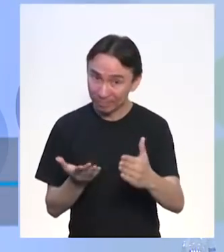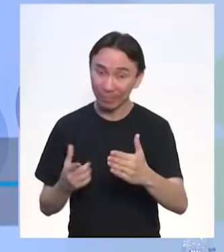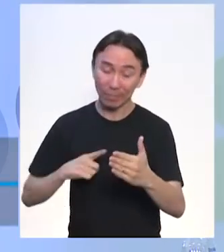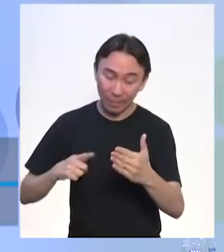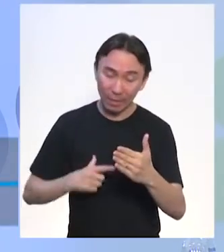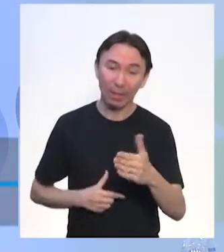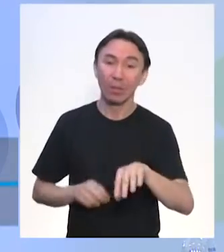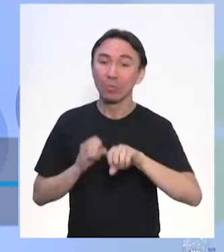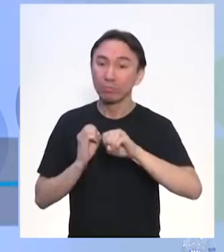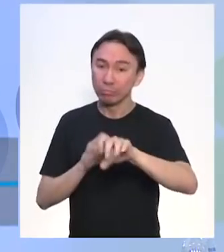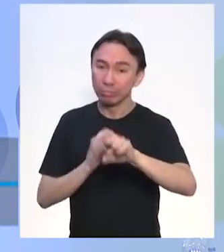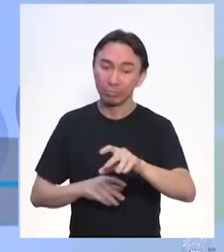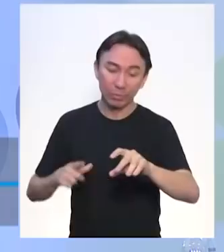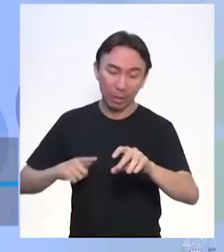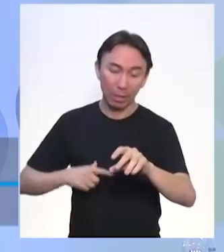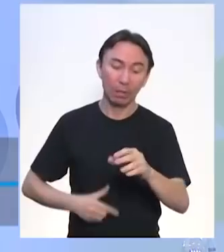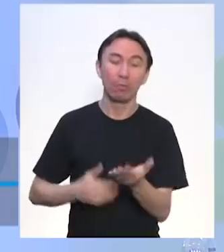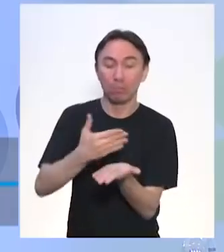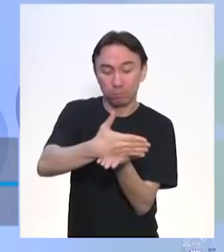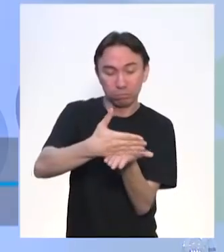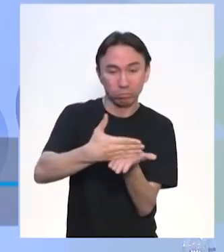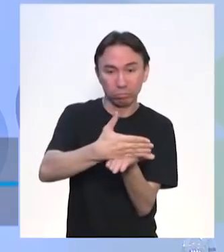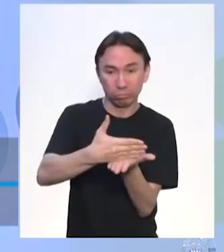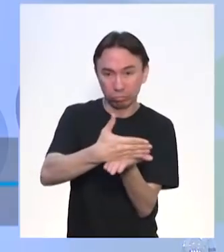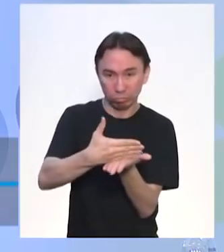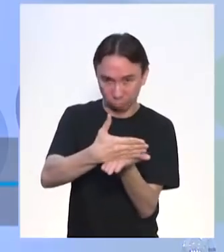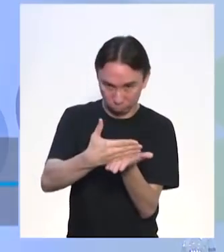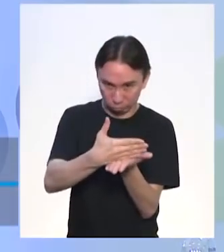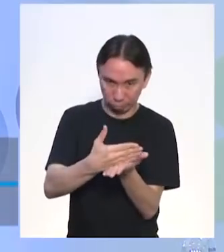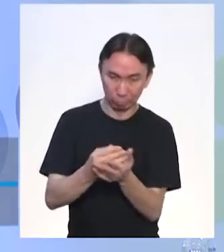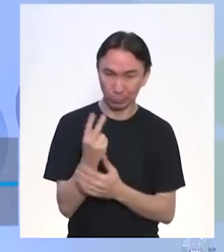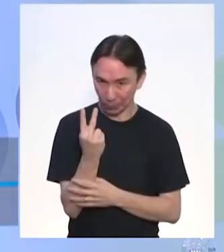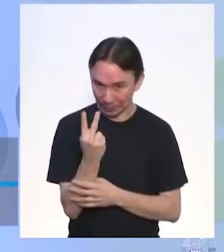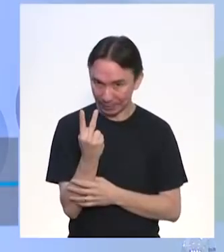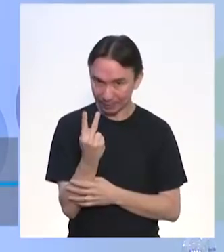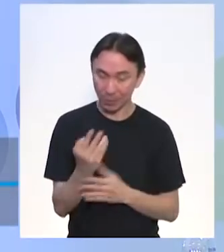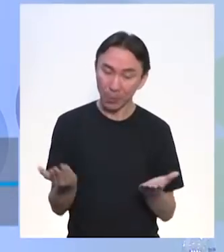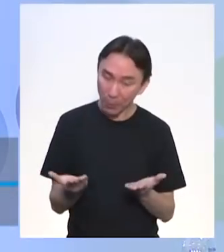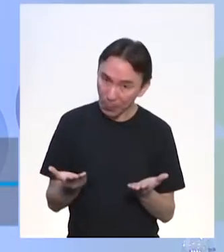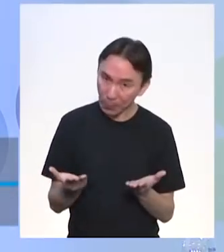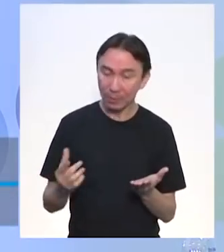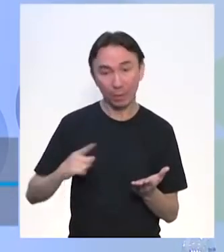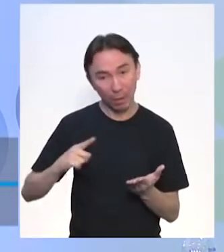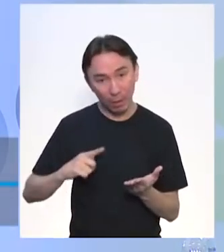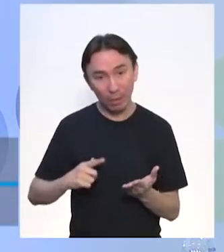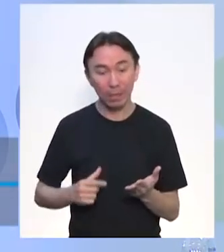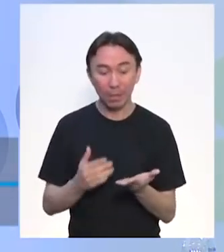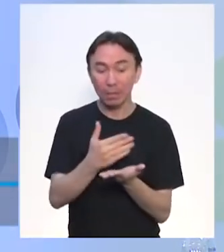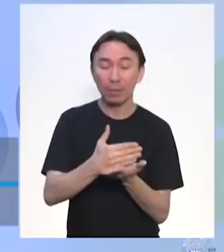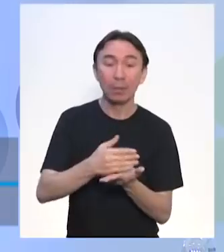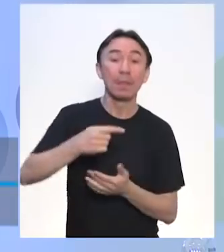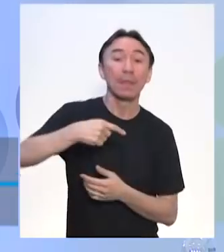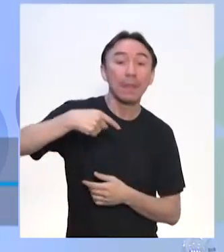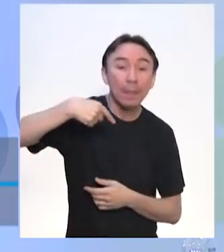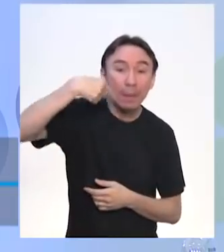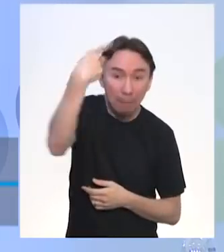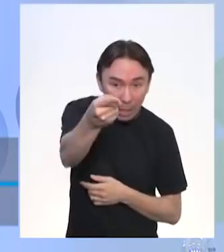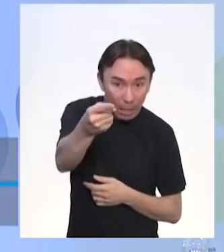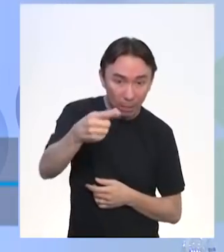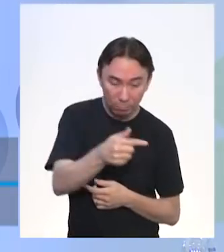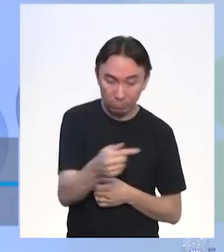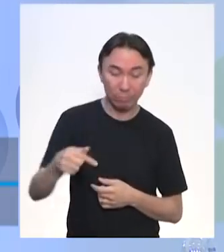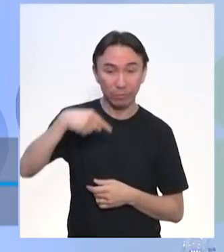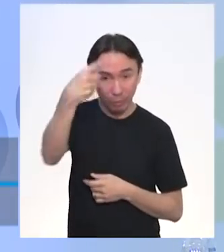2 partes. Então, esta que estamos realizando hoje, na próxima semana, teremos a segunda parte dos nossos encontros